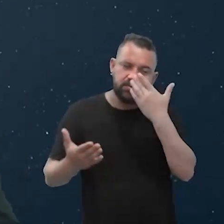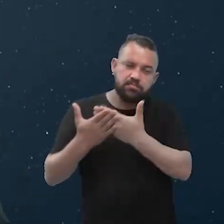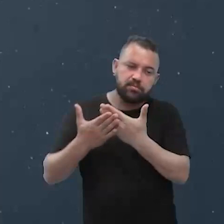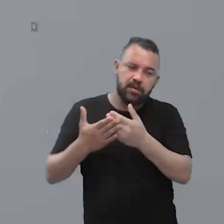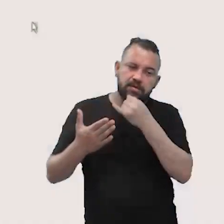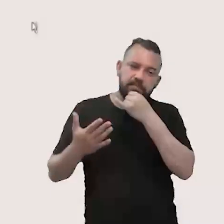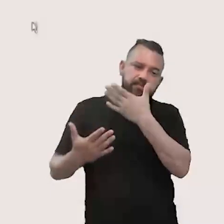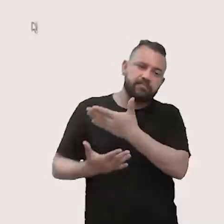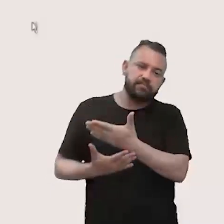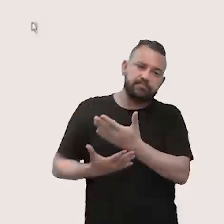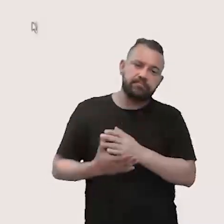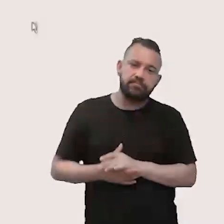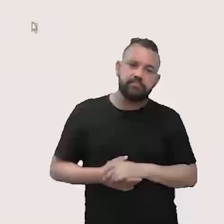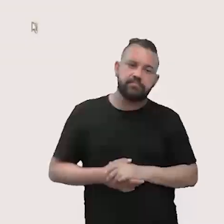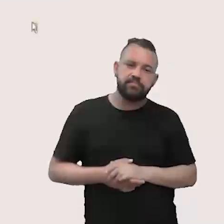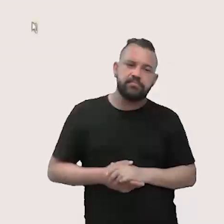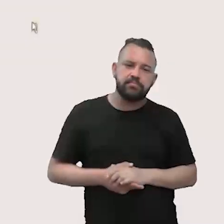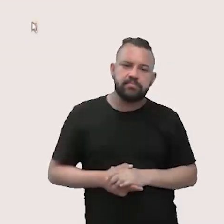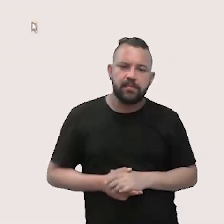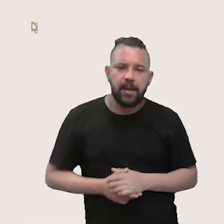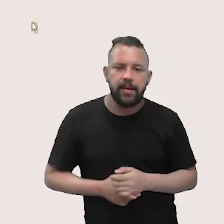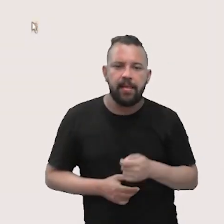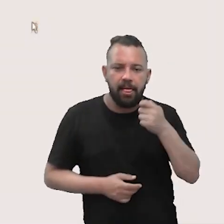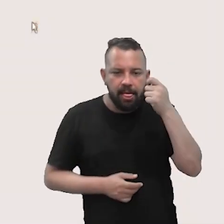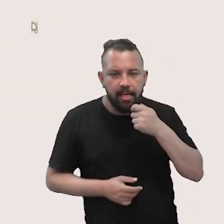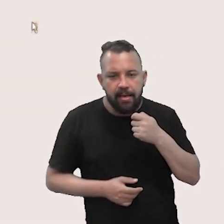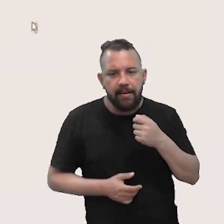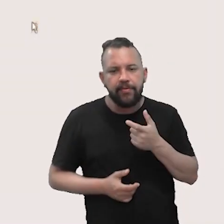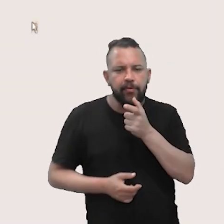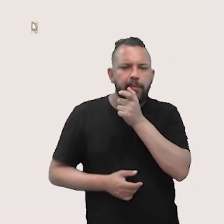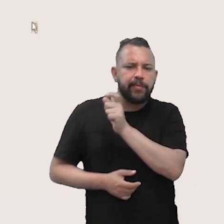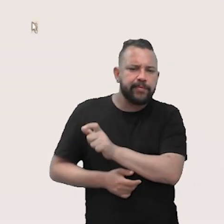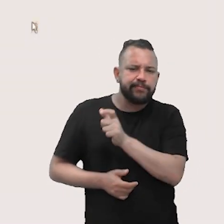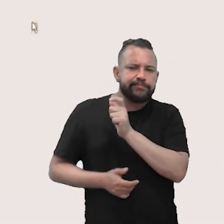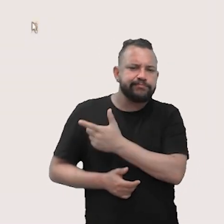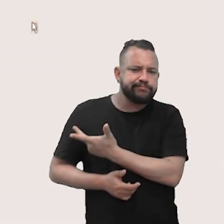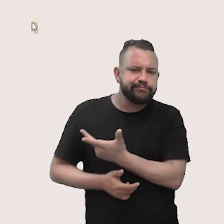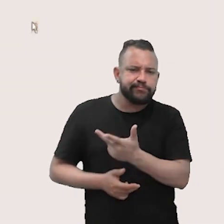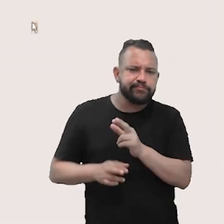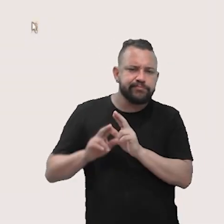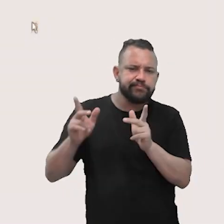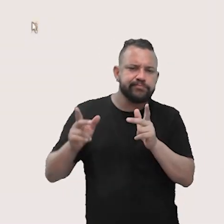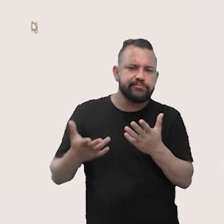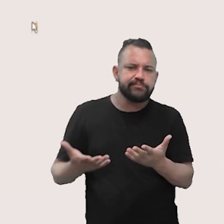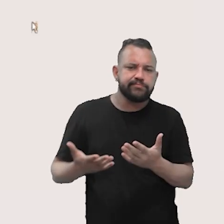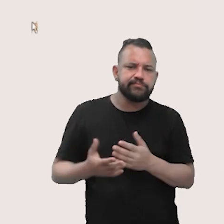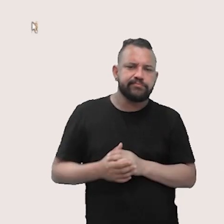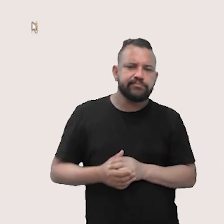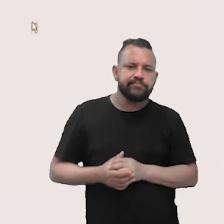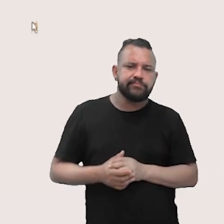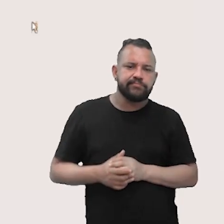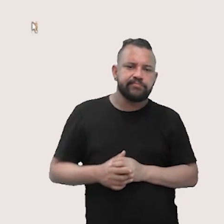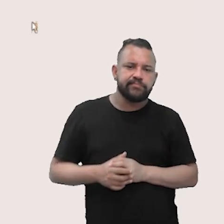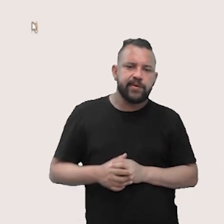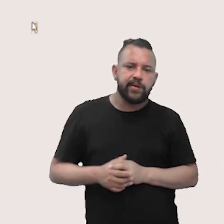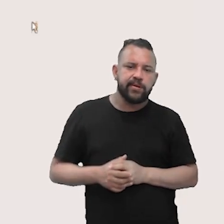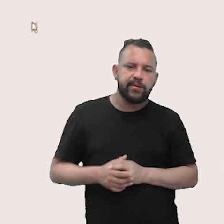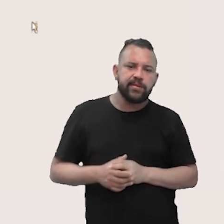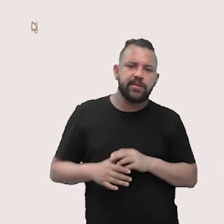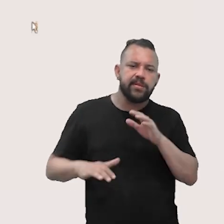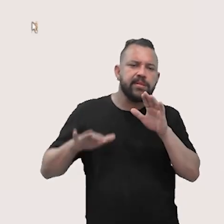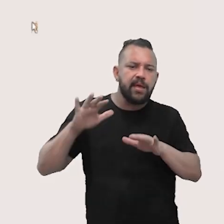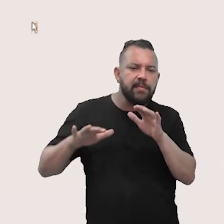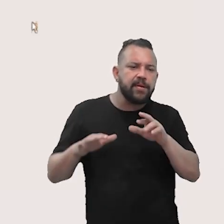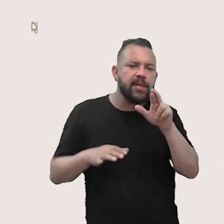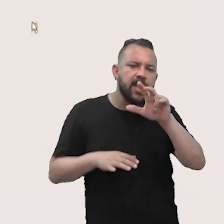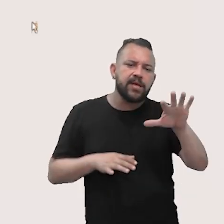exemplos. Olha, picolé, sacolé, dindim, geladinho, vai depender de onde você esteja, da região que